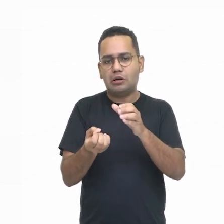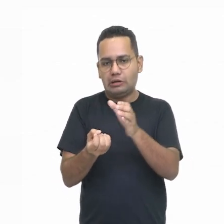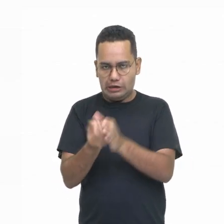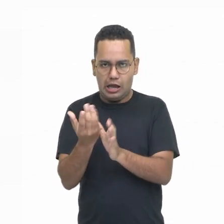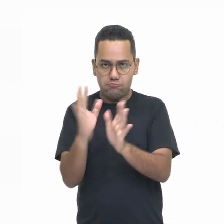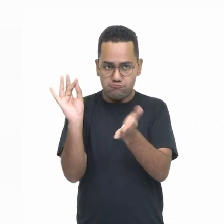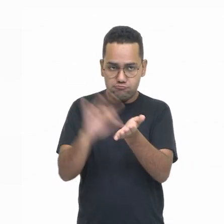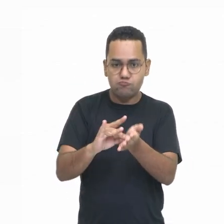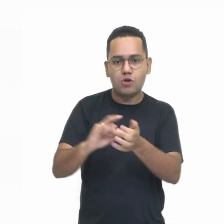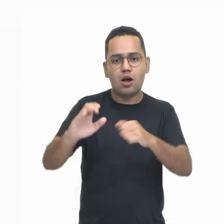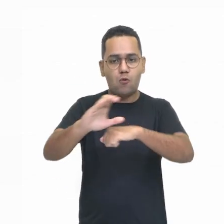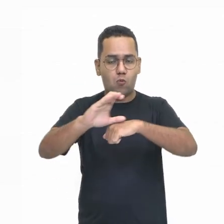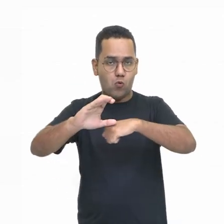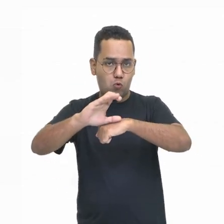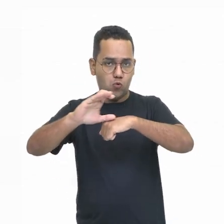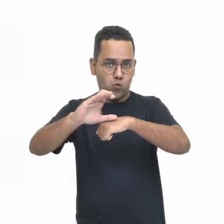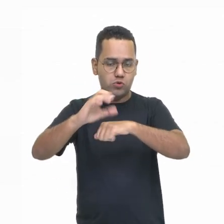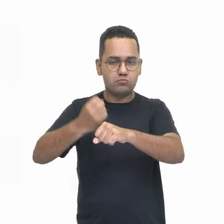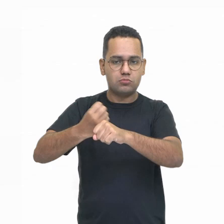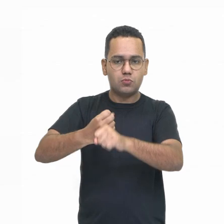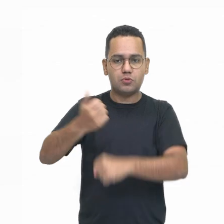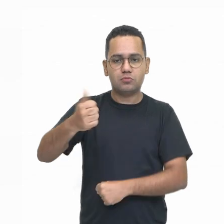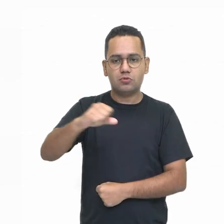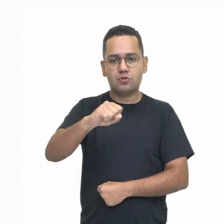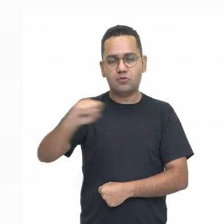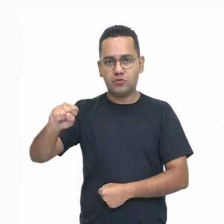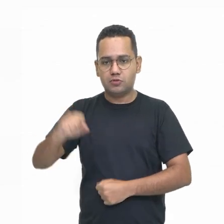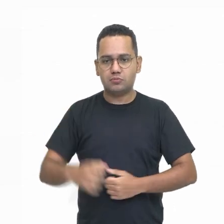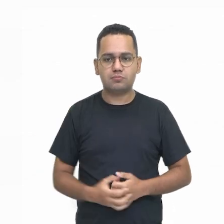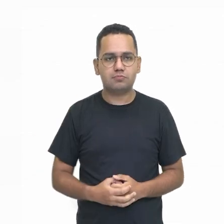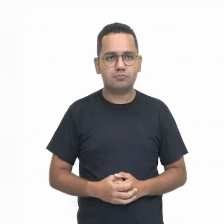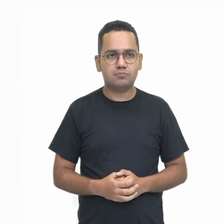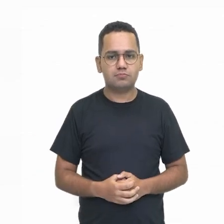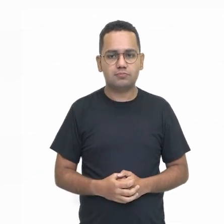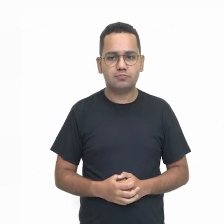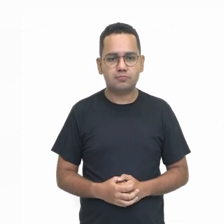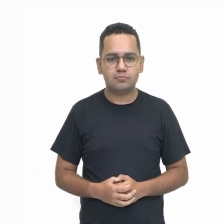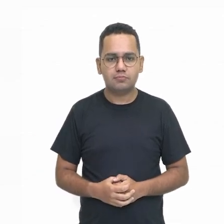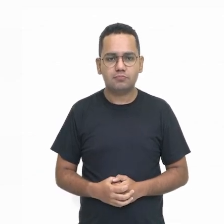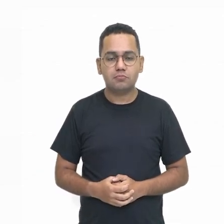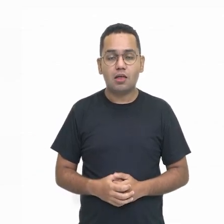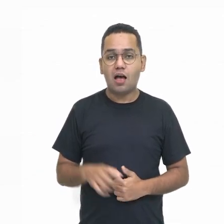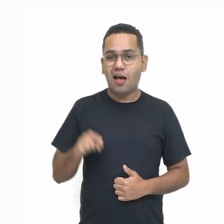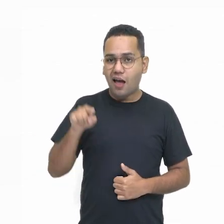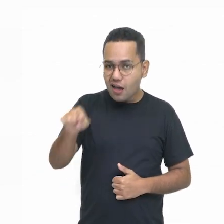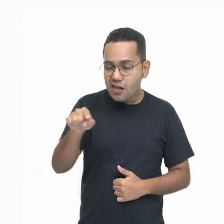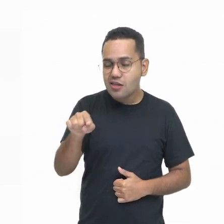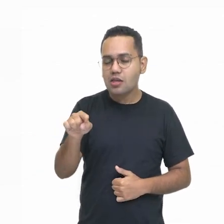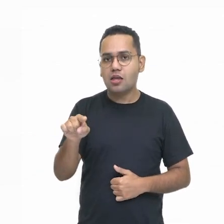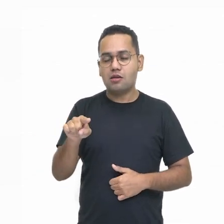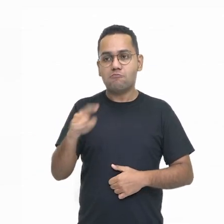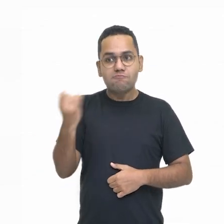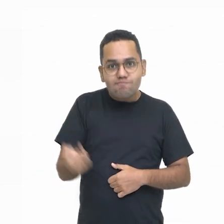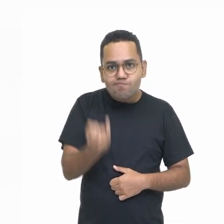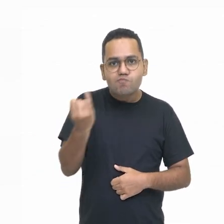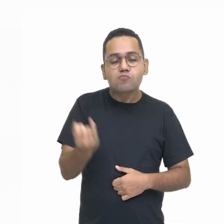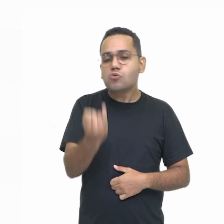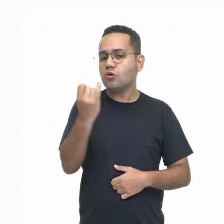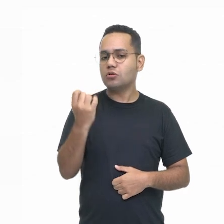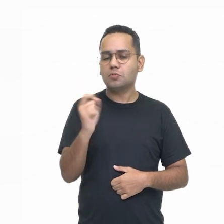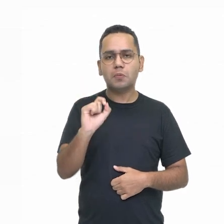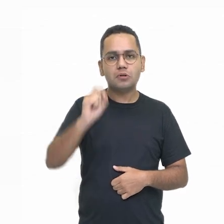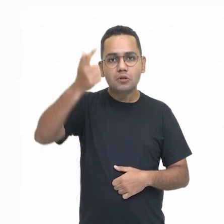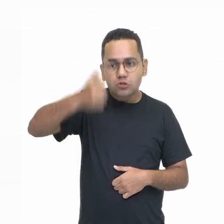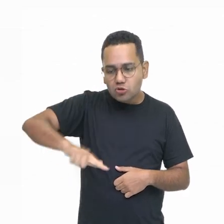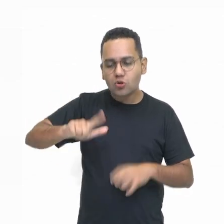que é a nossa Constituição vigente até então. Um marco para a redemocratização do país,